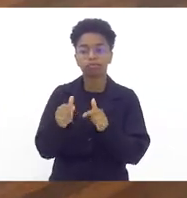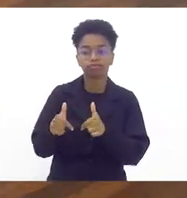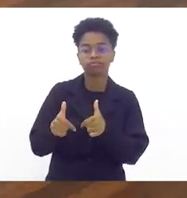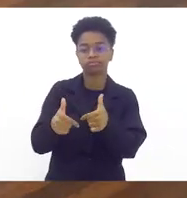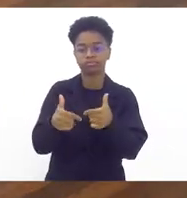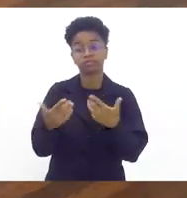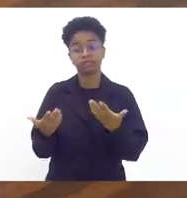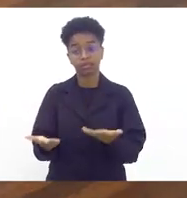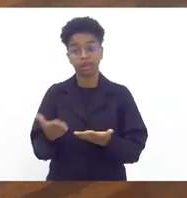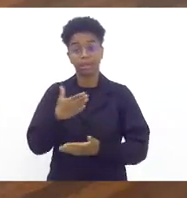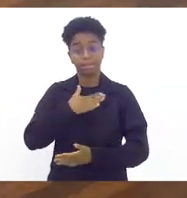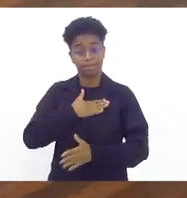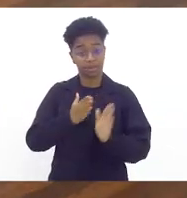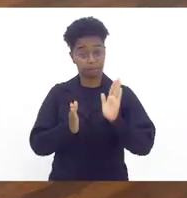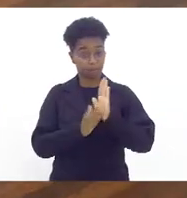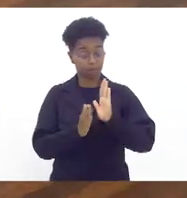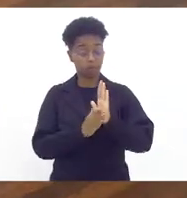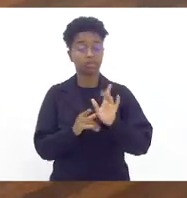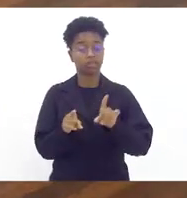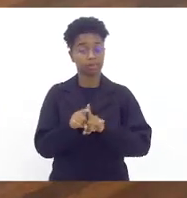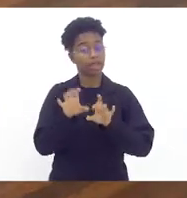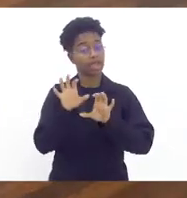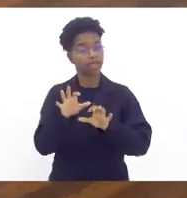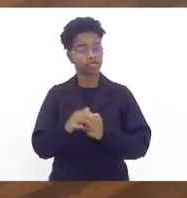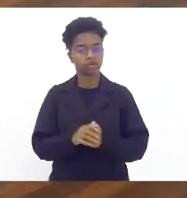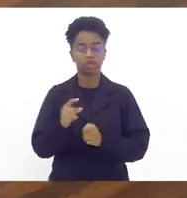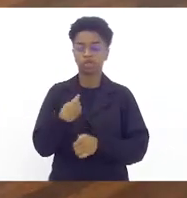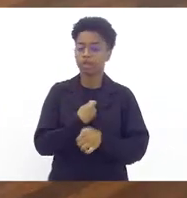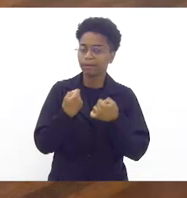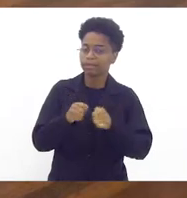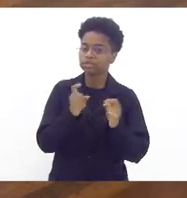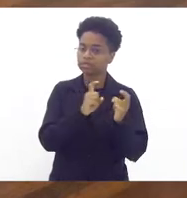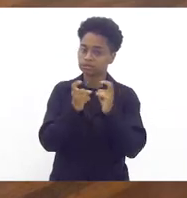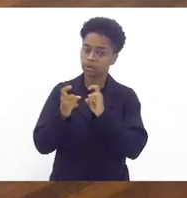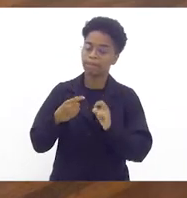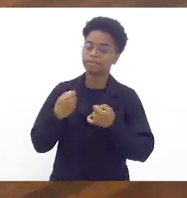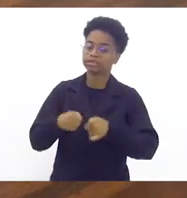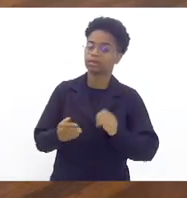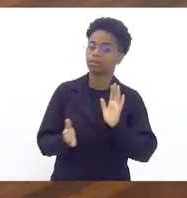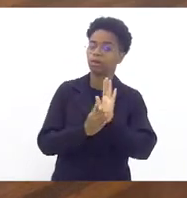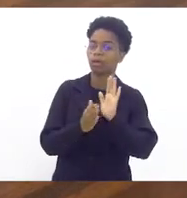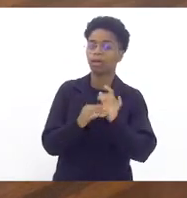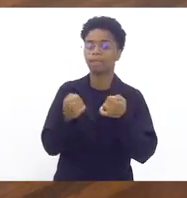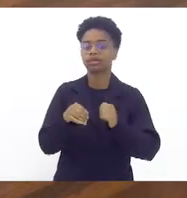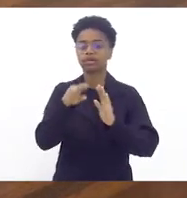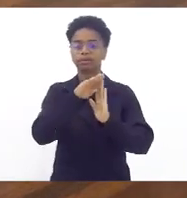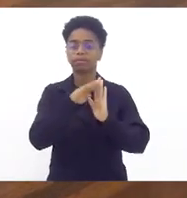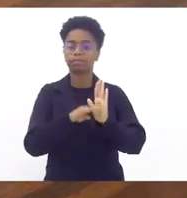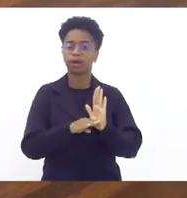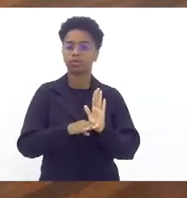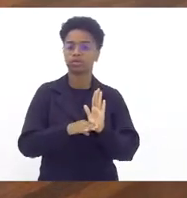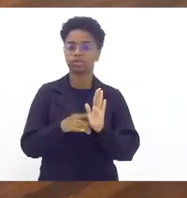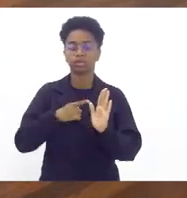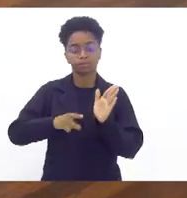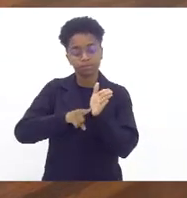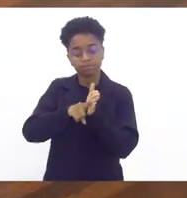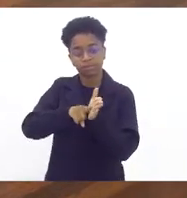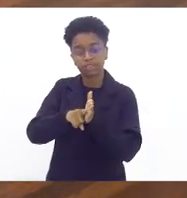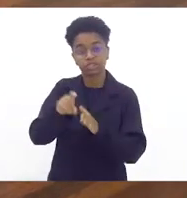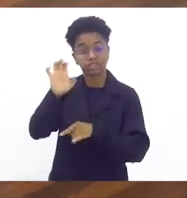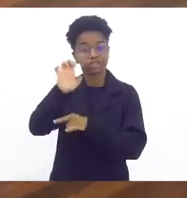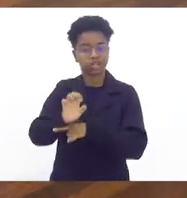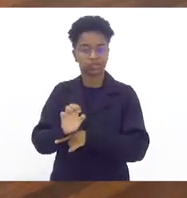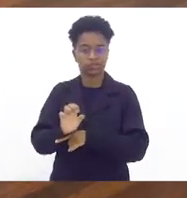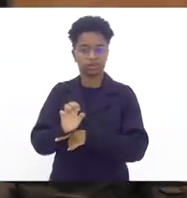Então, a minha proposta também é essa, que articulemos, que esteja na proposta, que esteja na pauta uma pesquisa estadual,